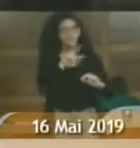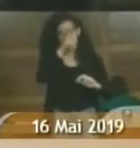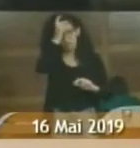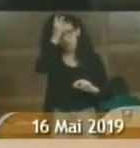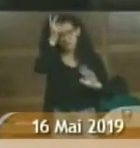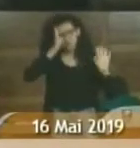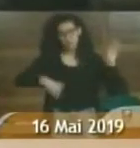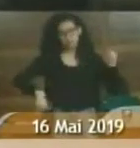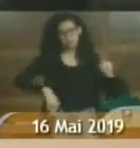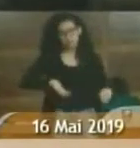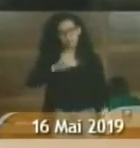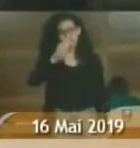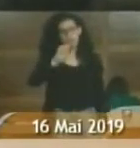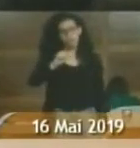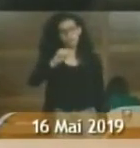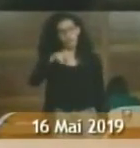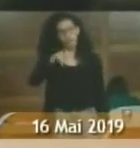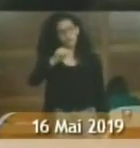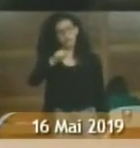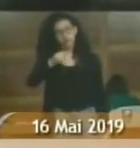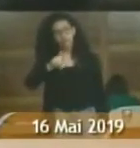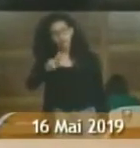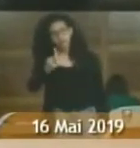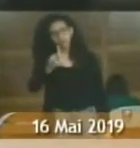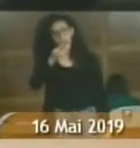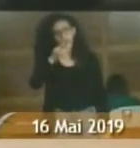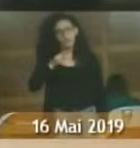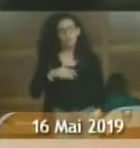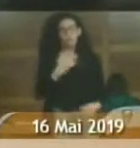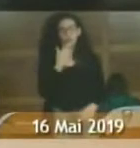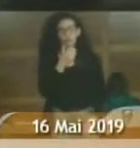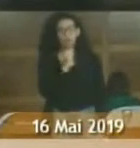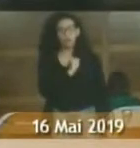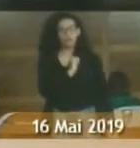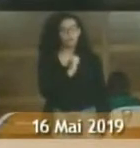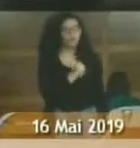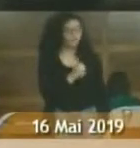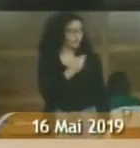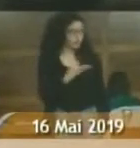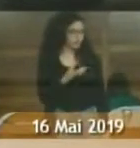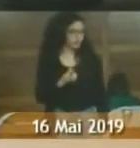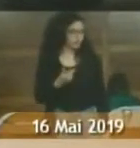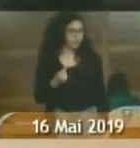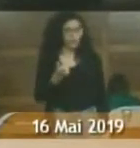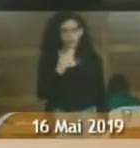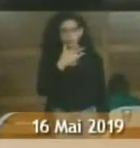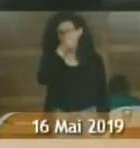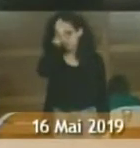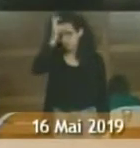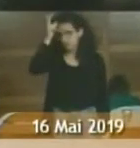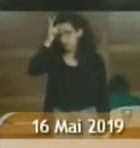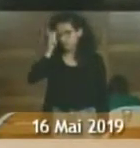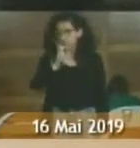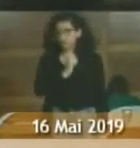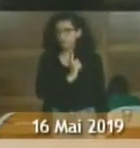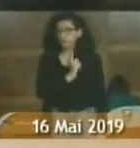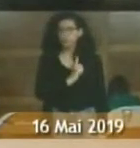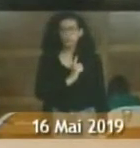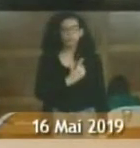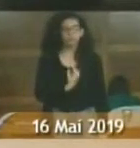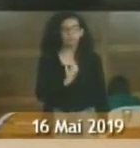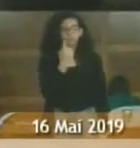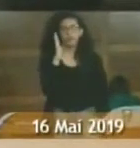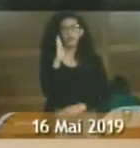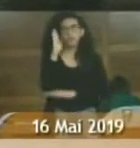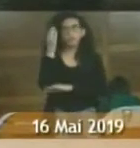praia de Bananal, bairro Bananal, Ilha Grande. Indicação número 1477, indicando ao prefeito municipal a instalação de um